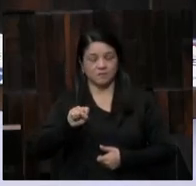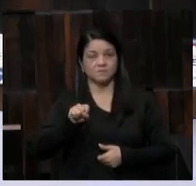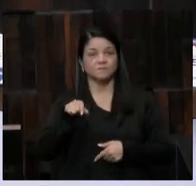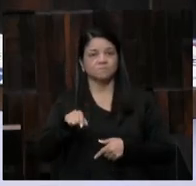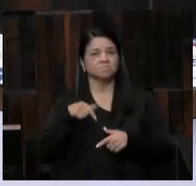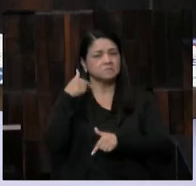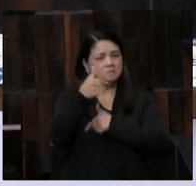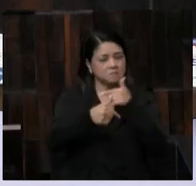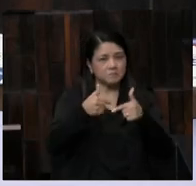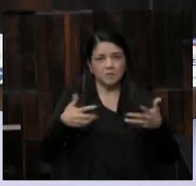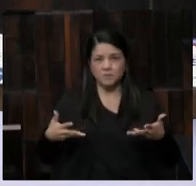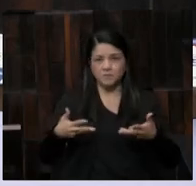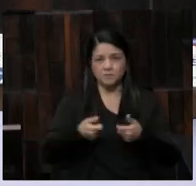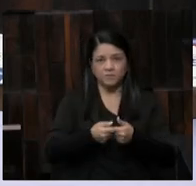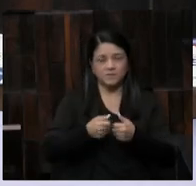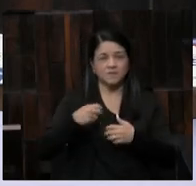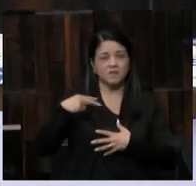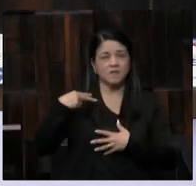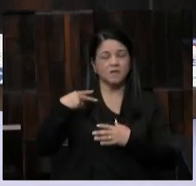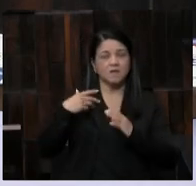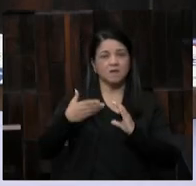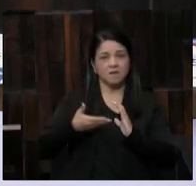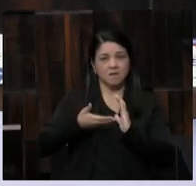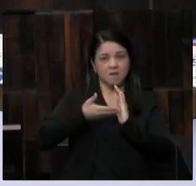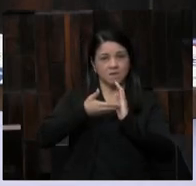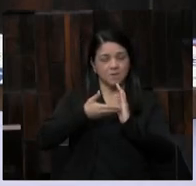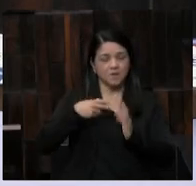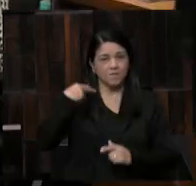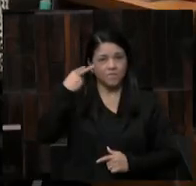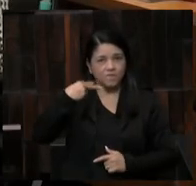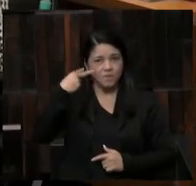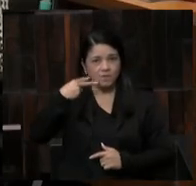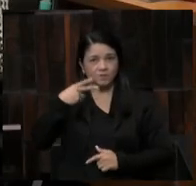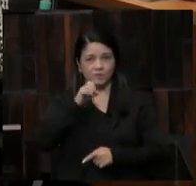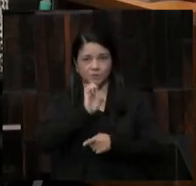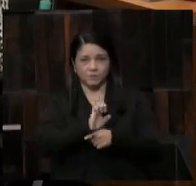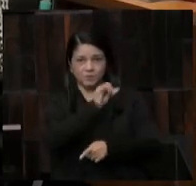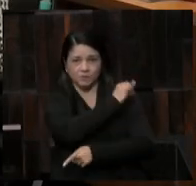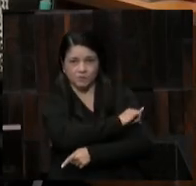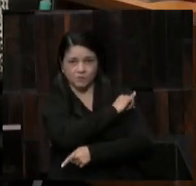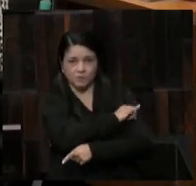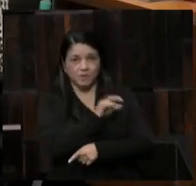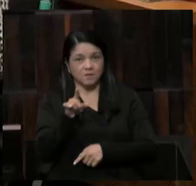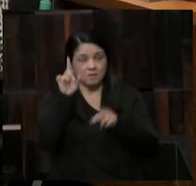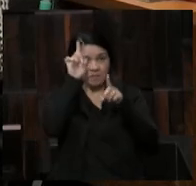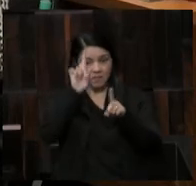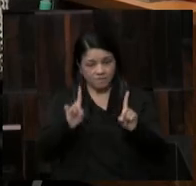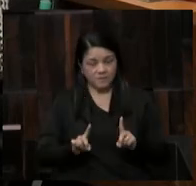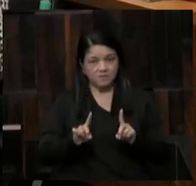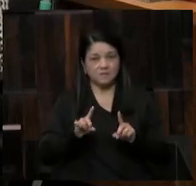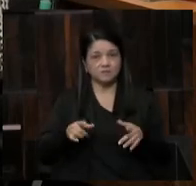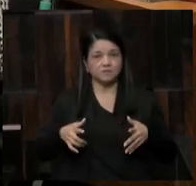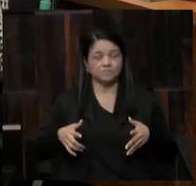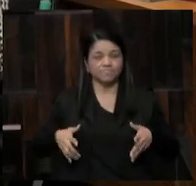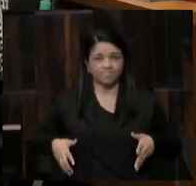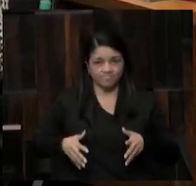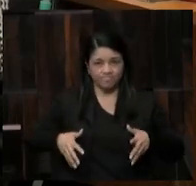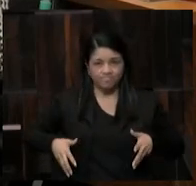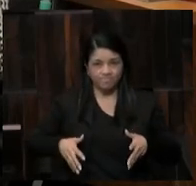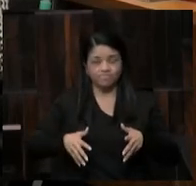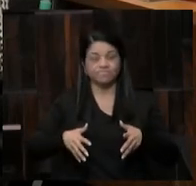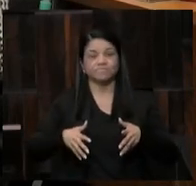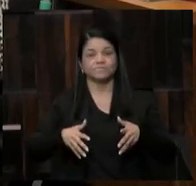maravilhoso na Câmara de Vereadores do Rio de Janeiro, ela que é deficiente física e